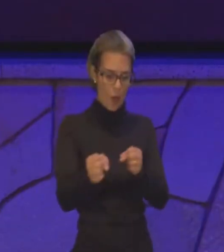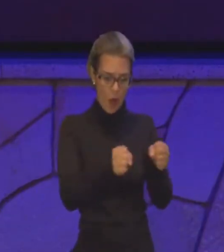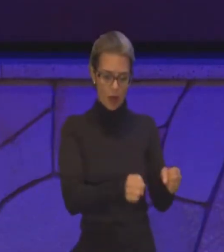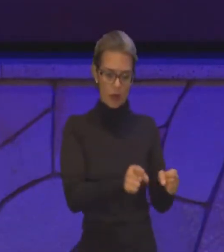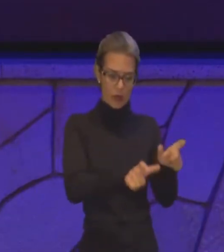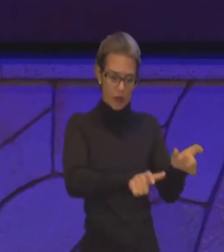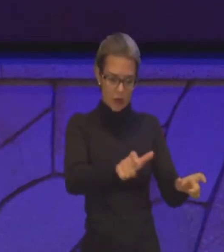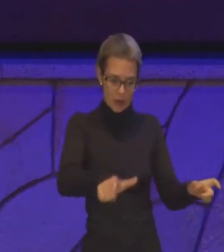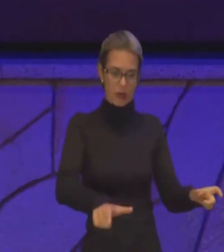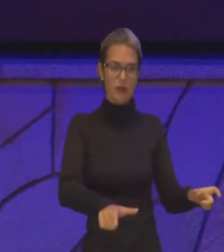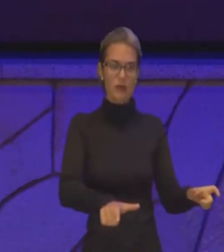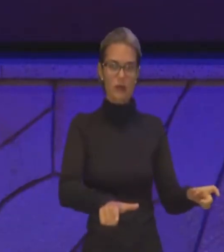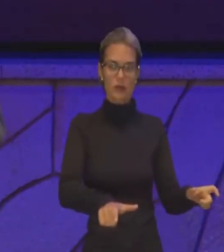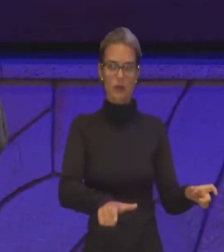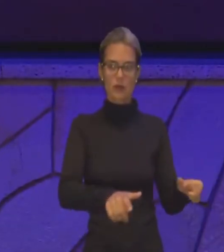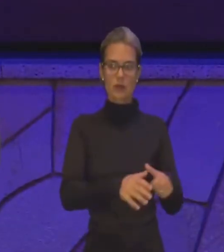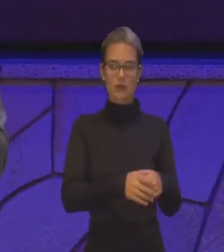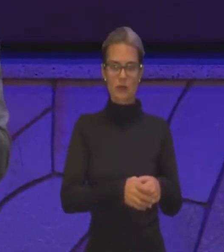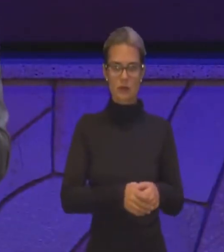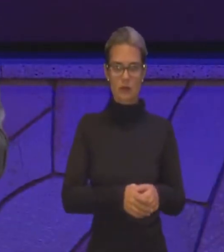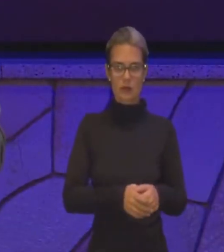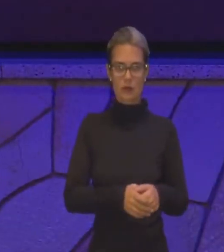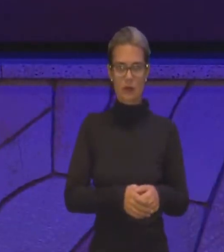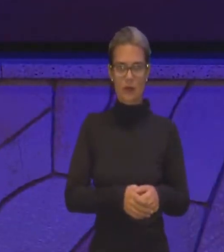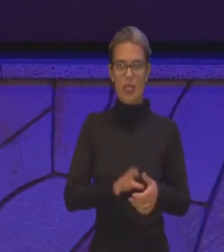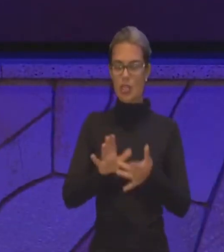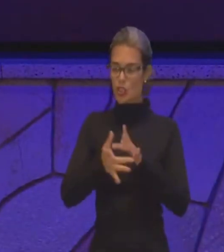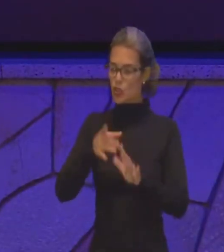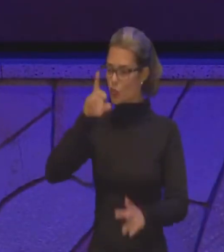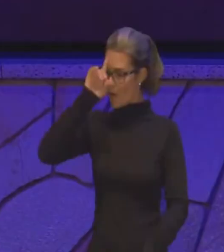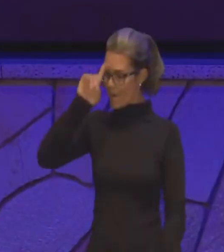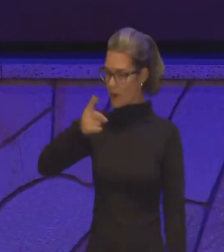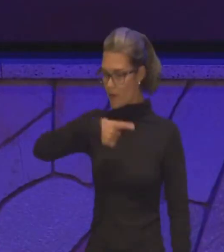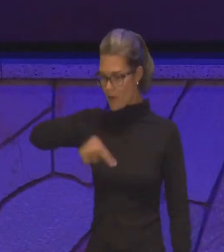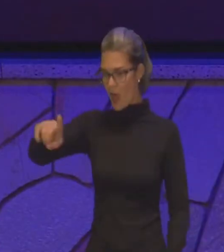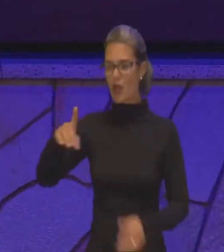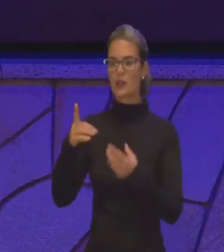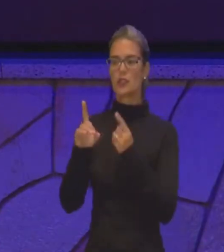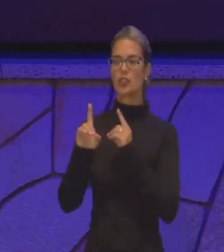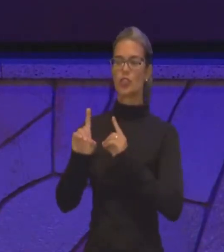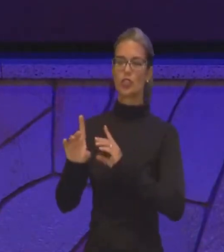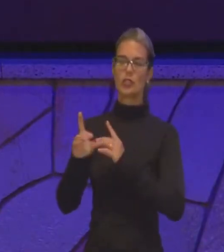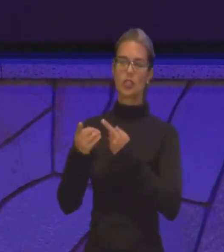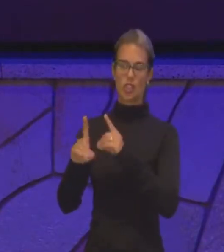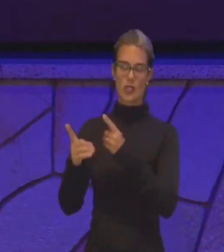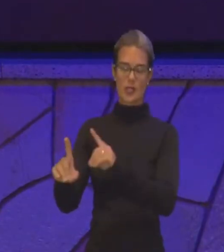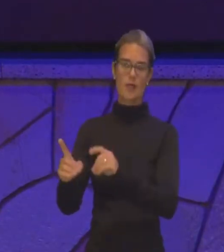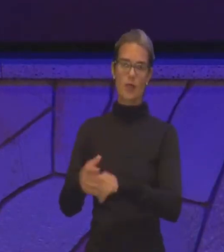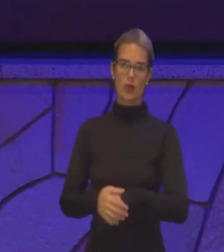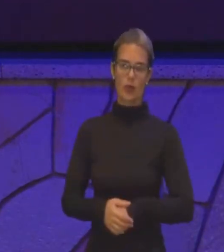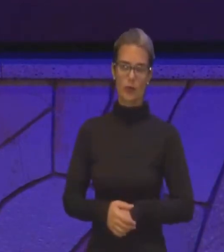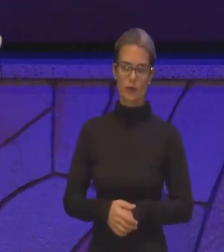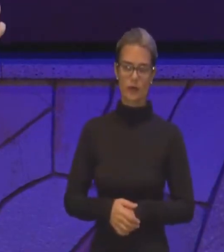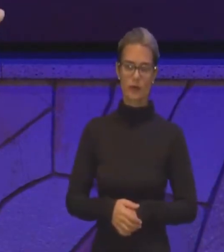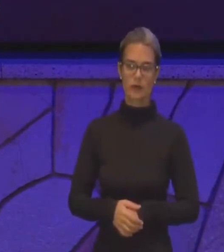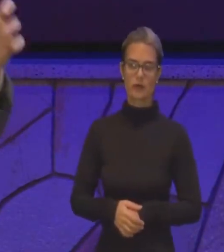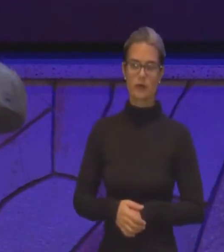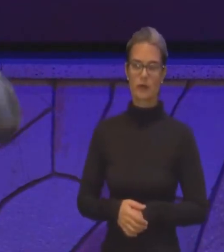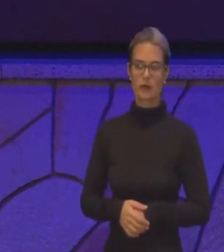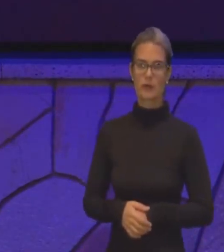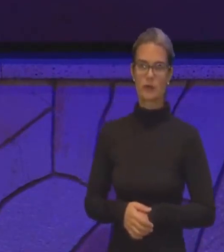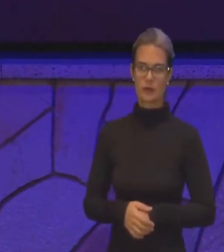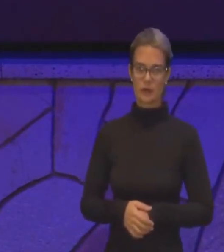diz: vão e façam discípulos. Então Jesus diz, portanto, vão